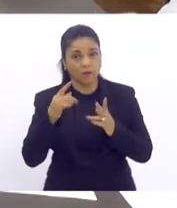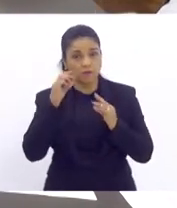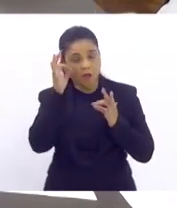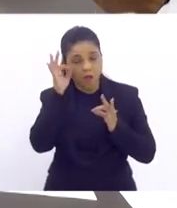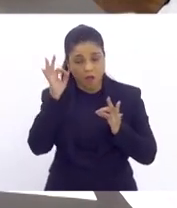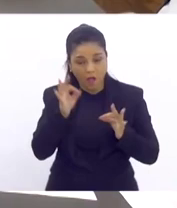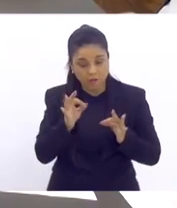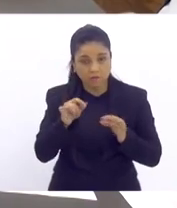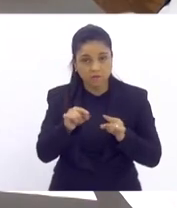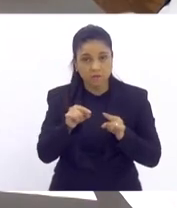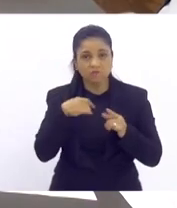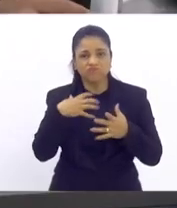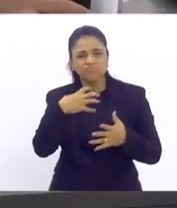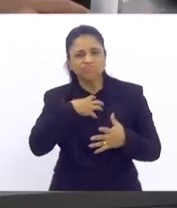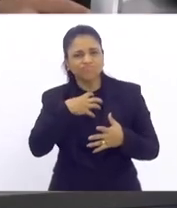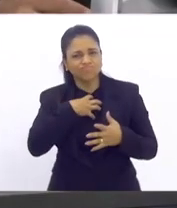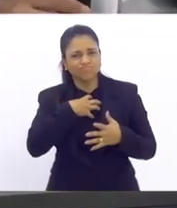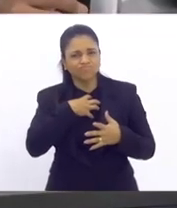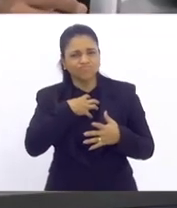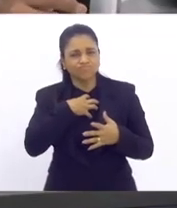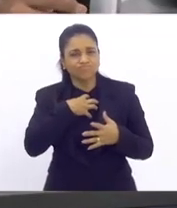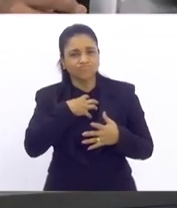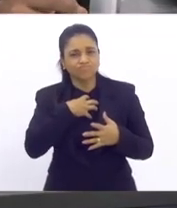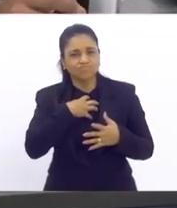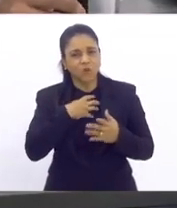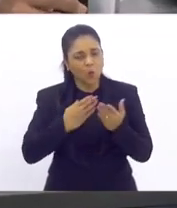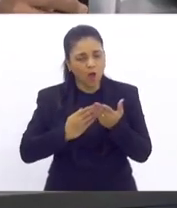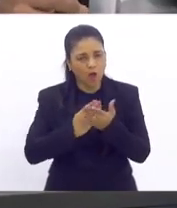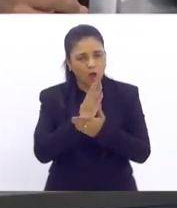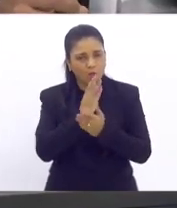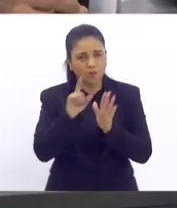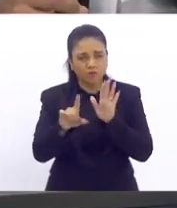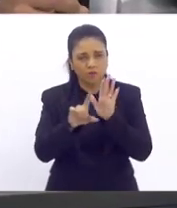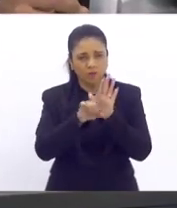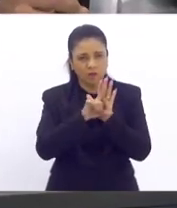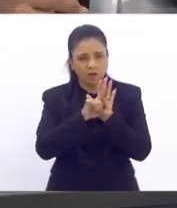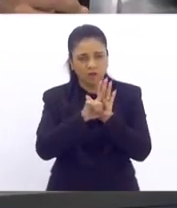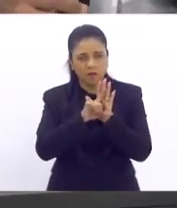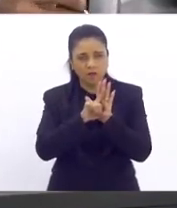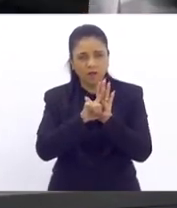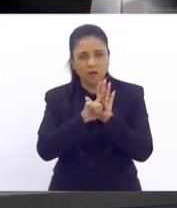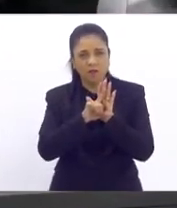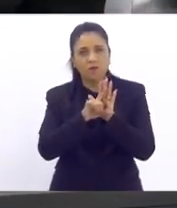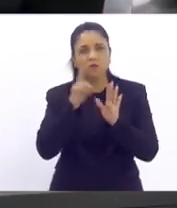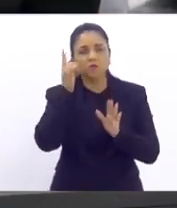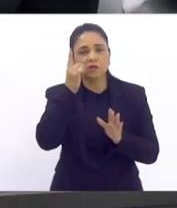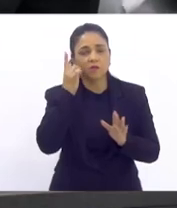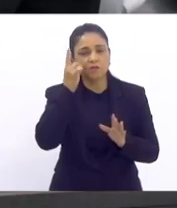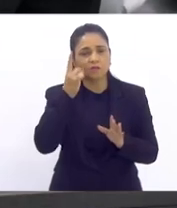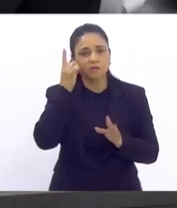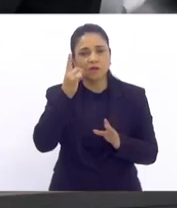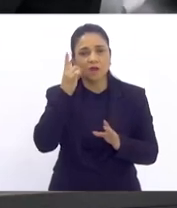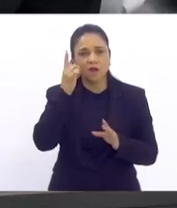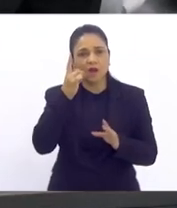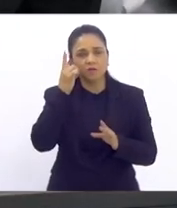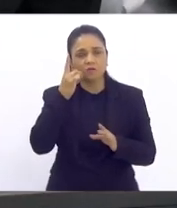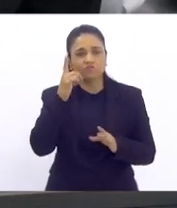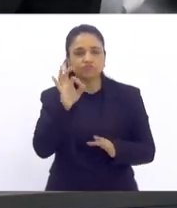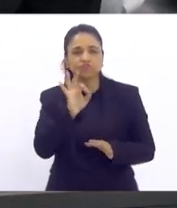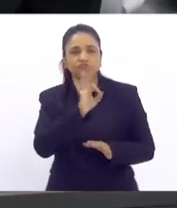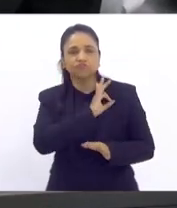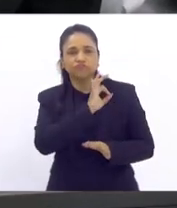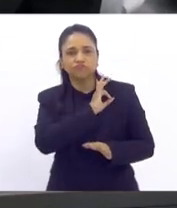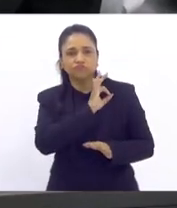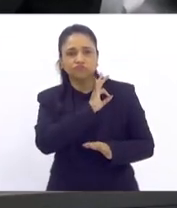tenho uma forte sensação eu aprovei uma lei em qual autoria com deputado delegado